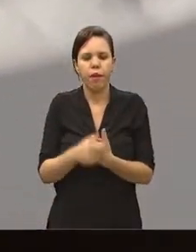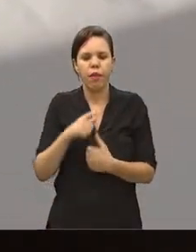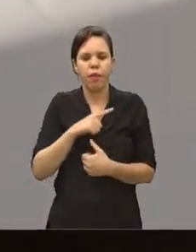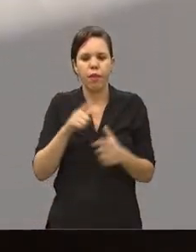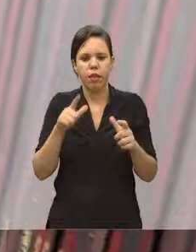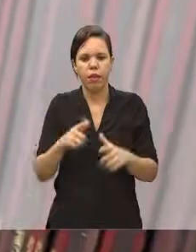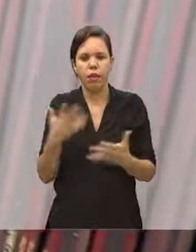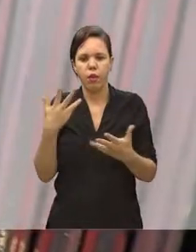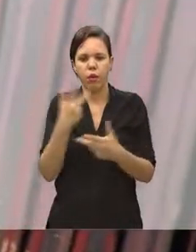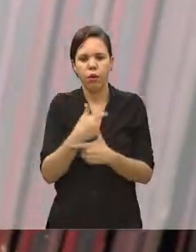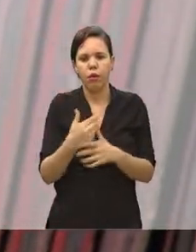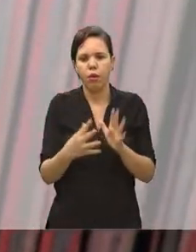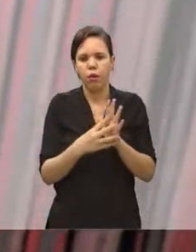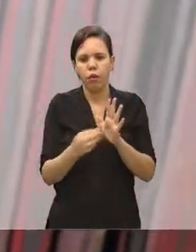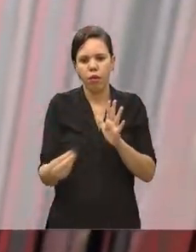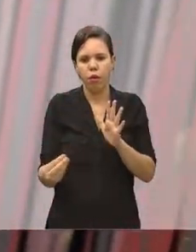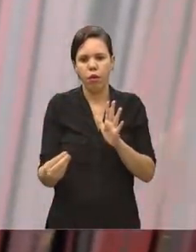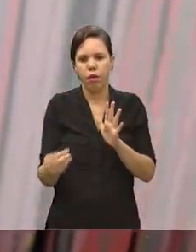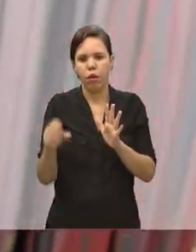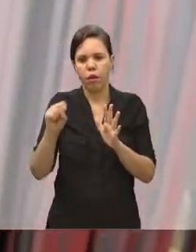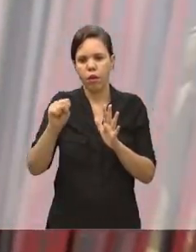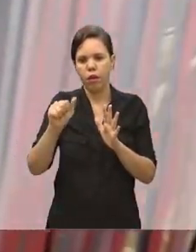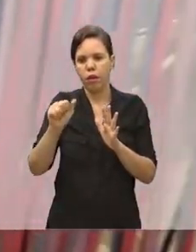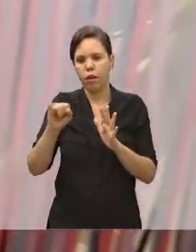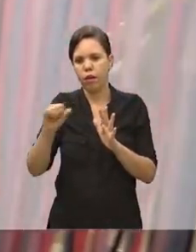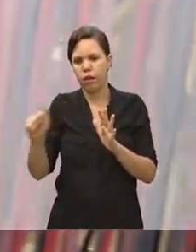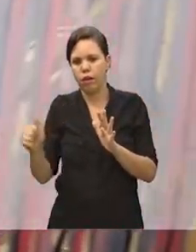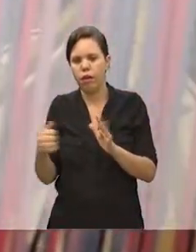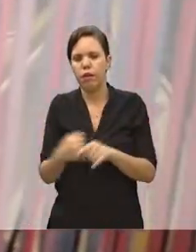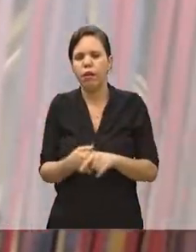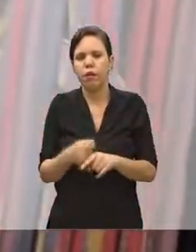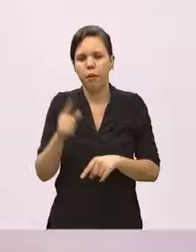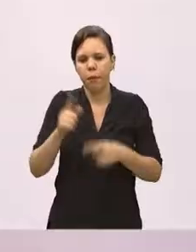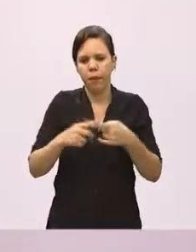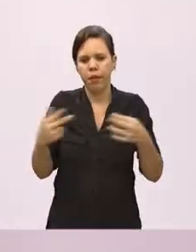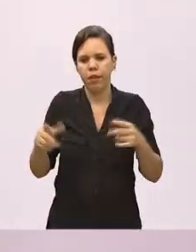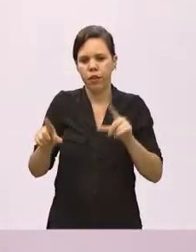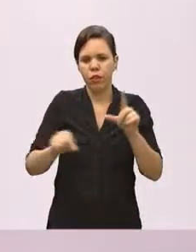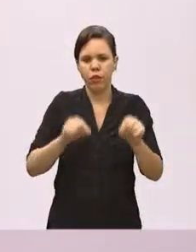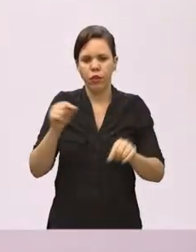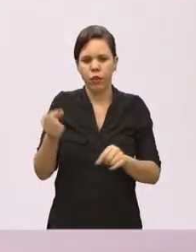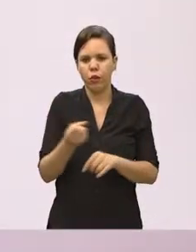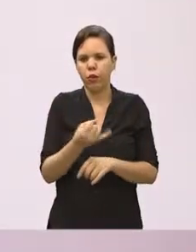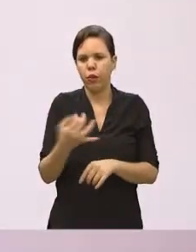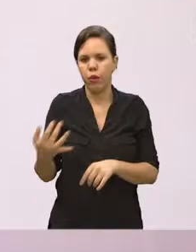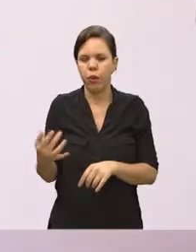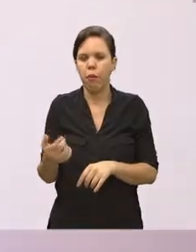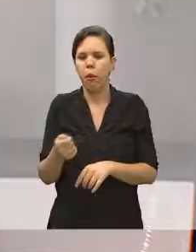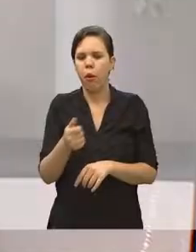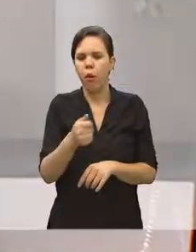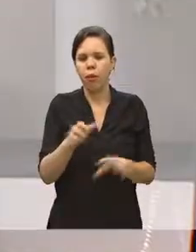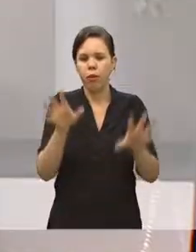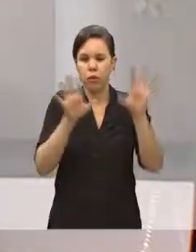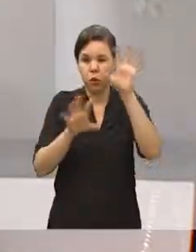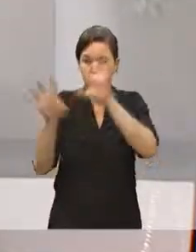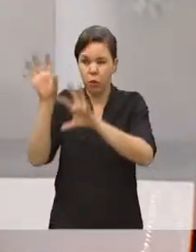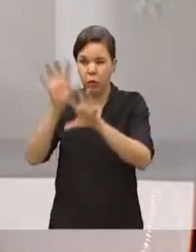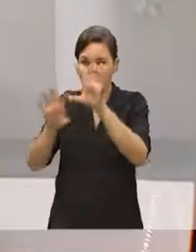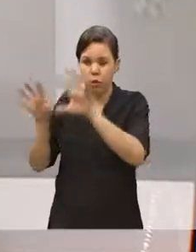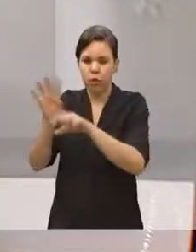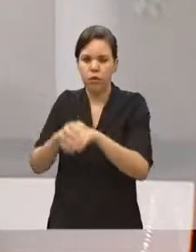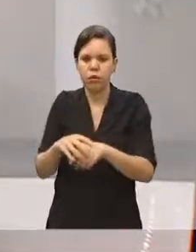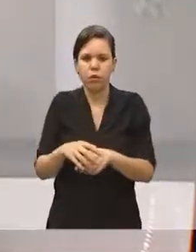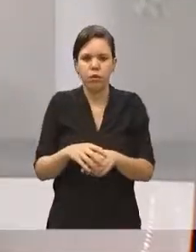em grandes spas da Ásia, feito com materiais escolhidos pela baixa quantidade de poluentes. Para ser sustentável,